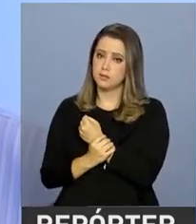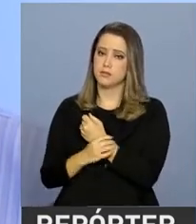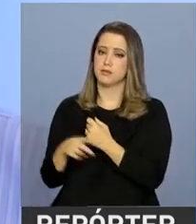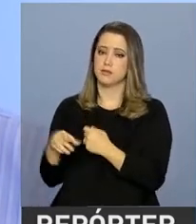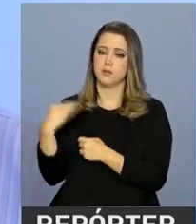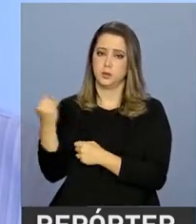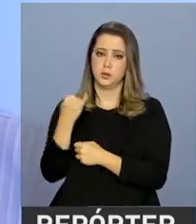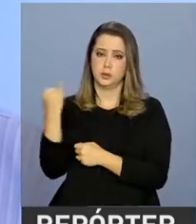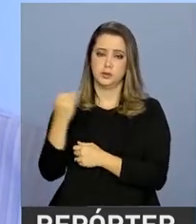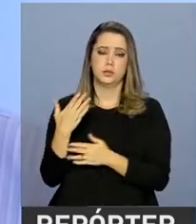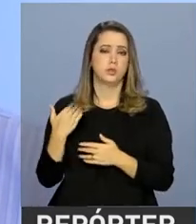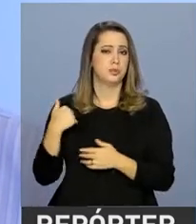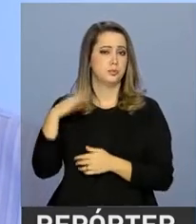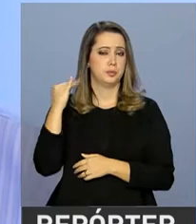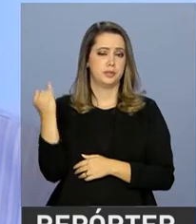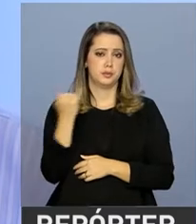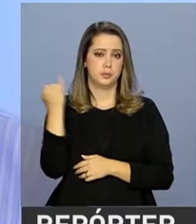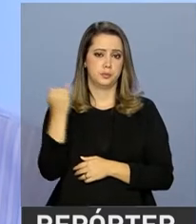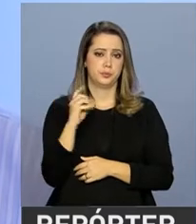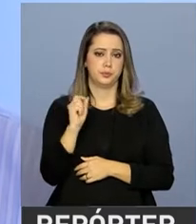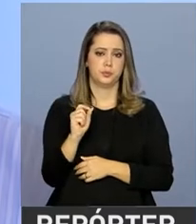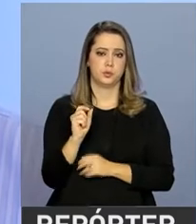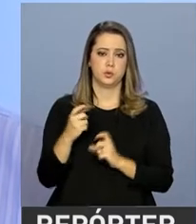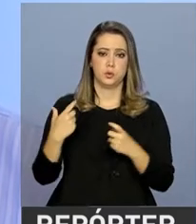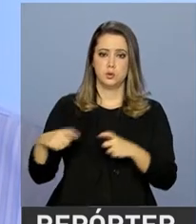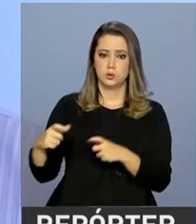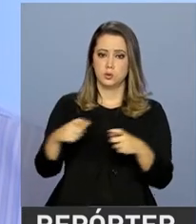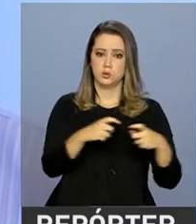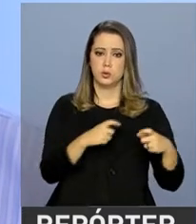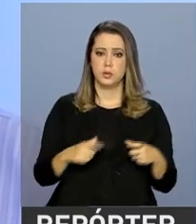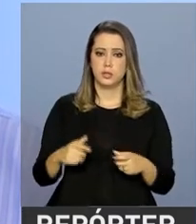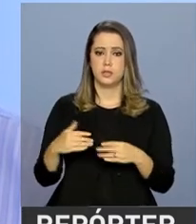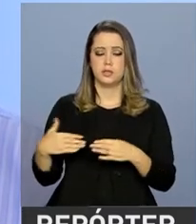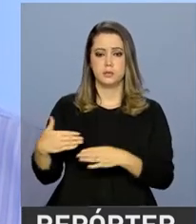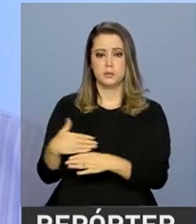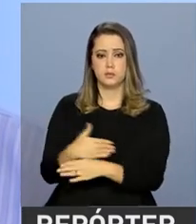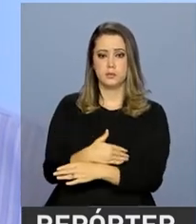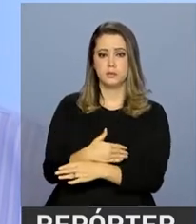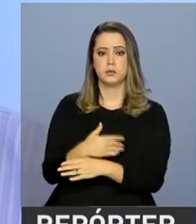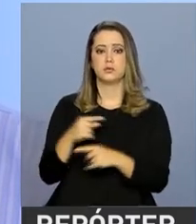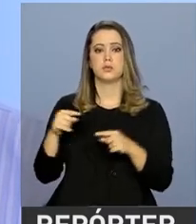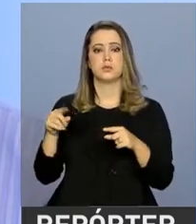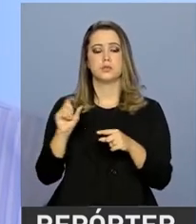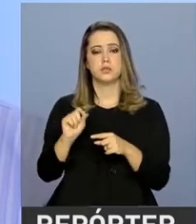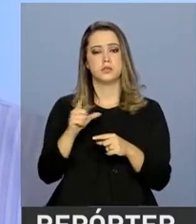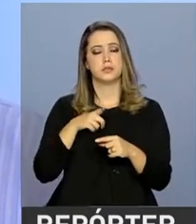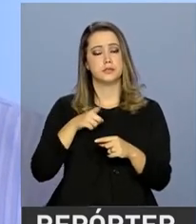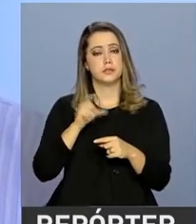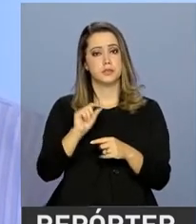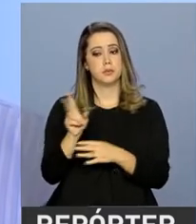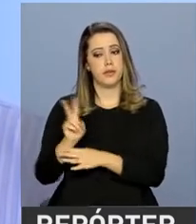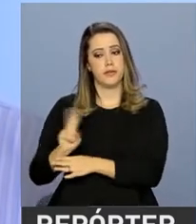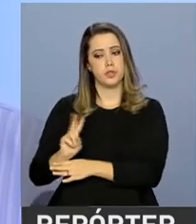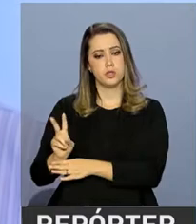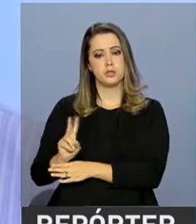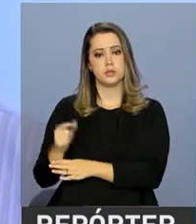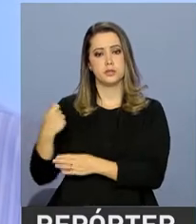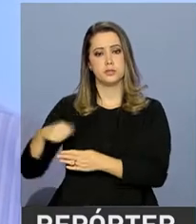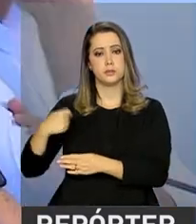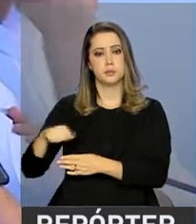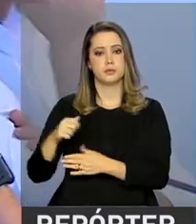para além dos postos de fronteira a ação de vigilância a ser